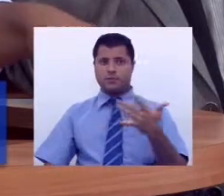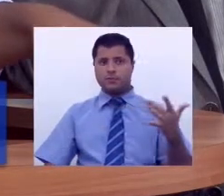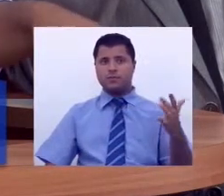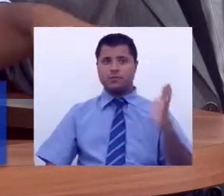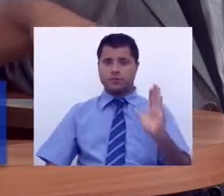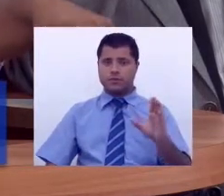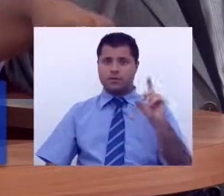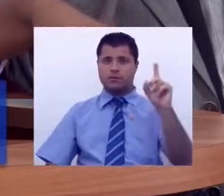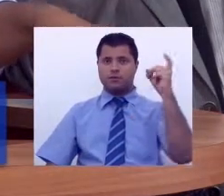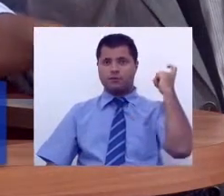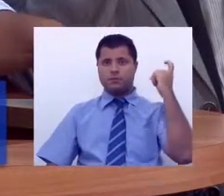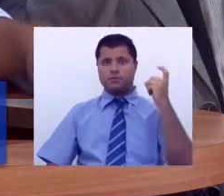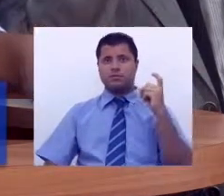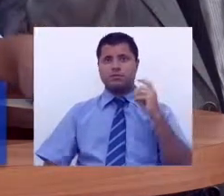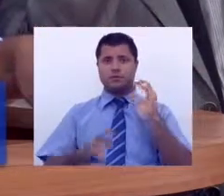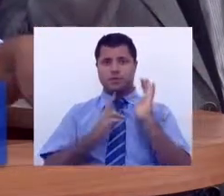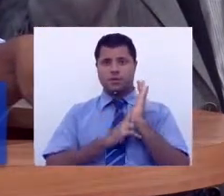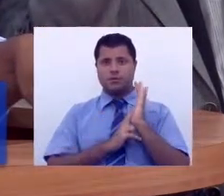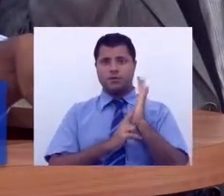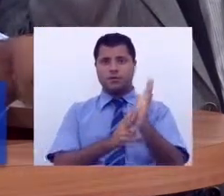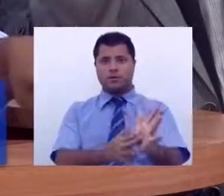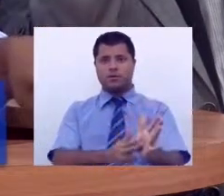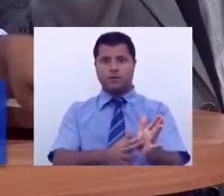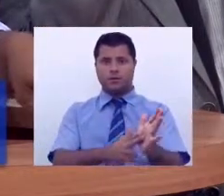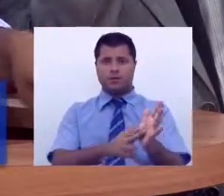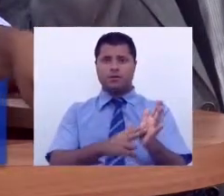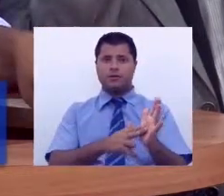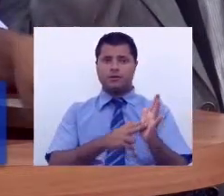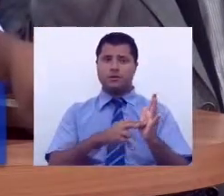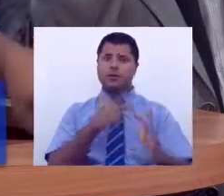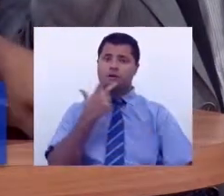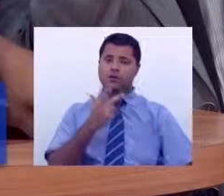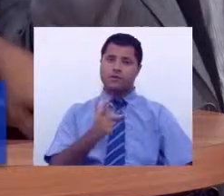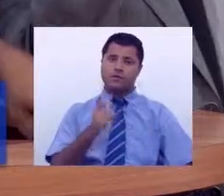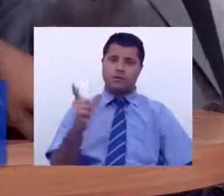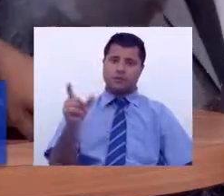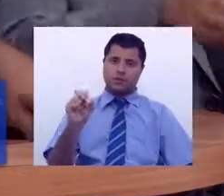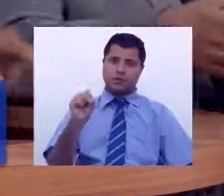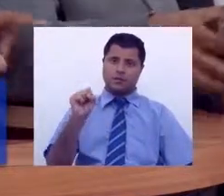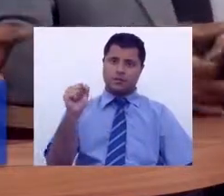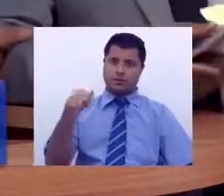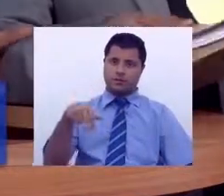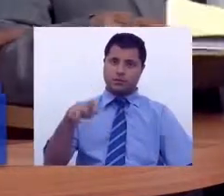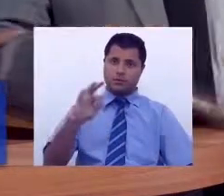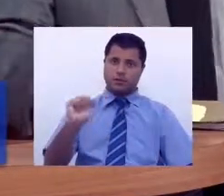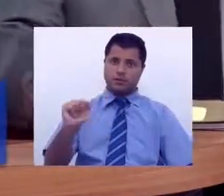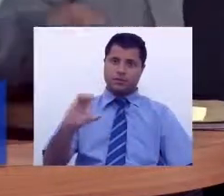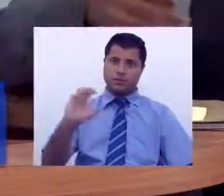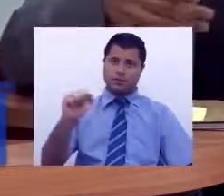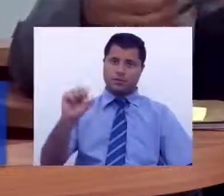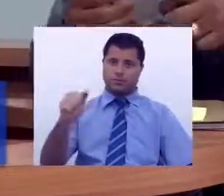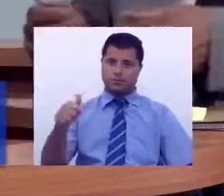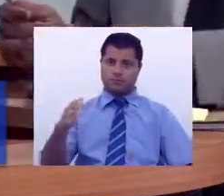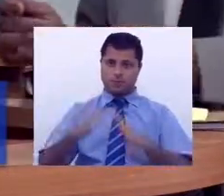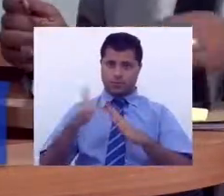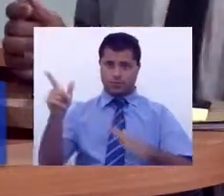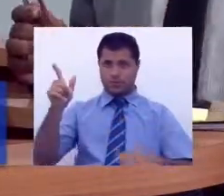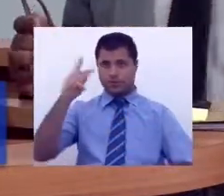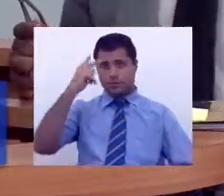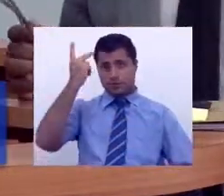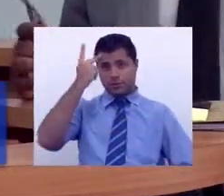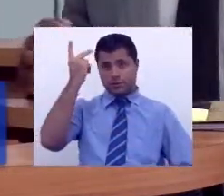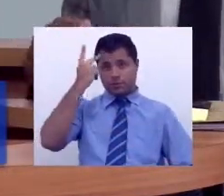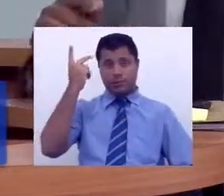já tinha, mandou uma carta sabendo que a Santa Casa de Misericórdia de São Paulo, vereador Geraldo, ia encerrar